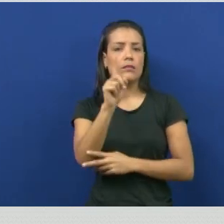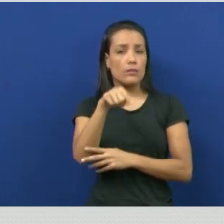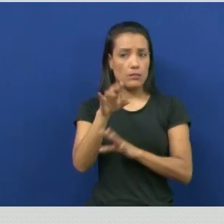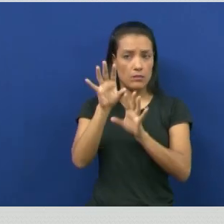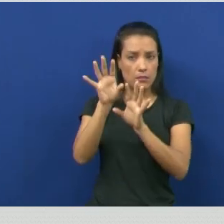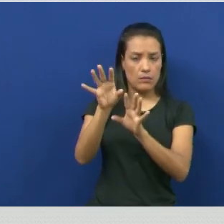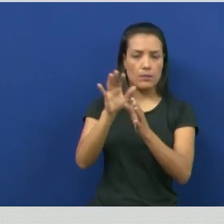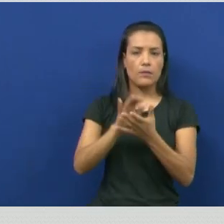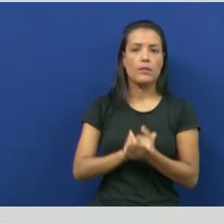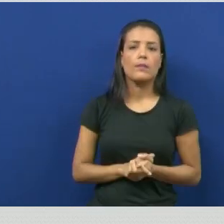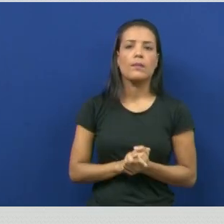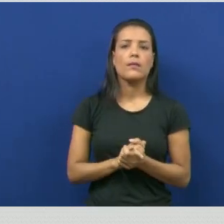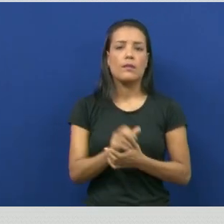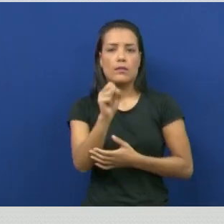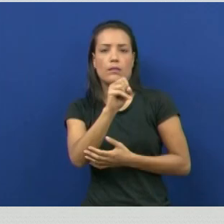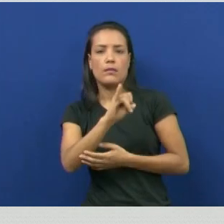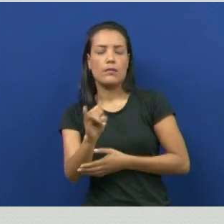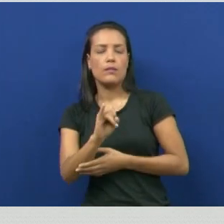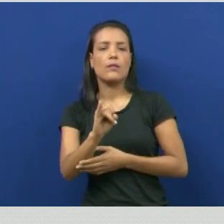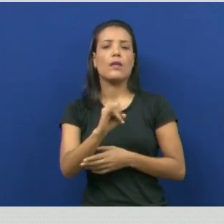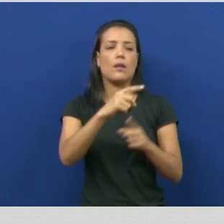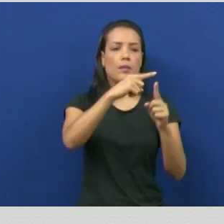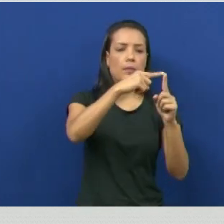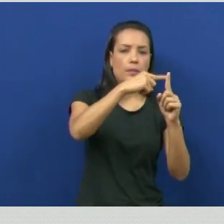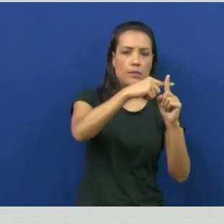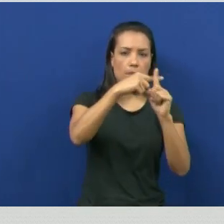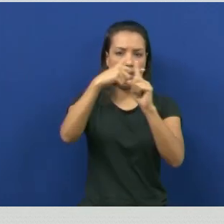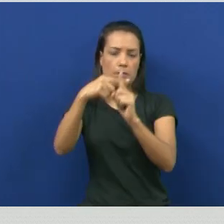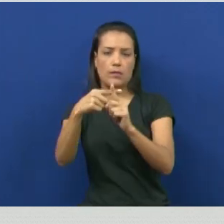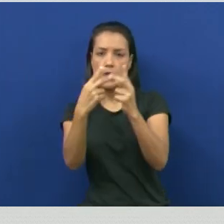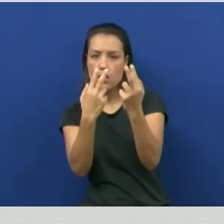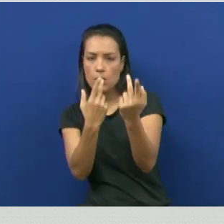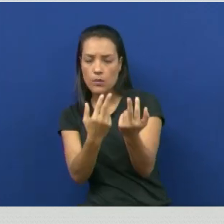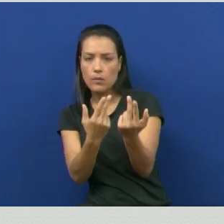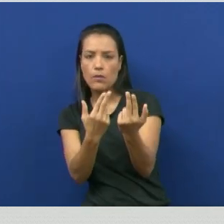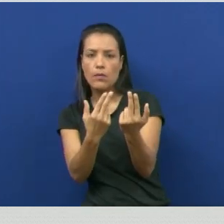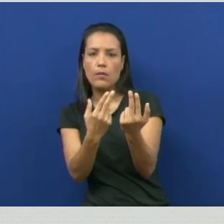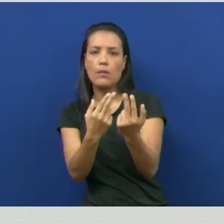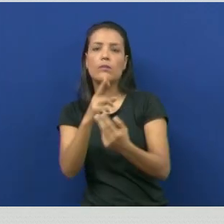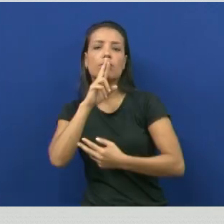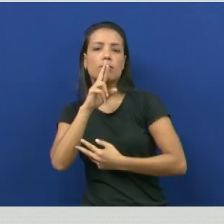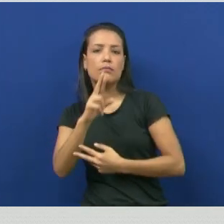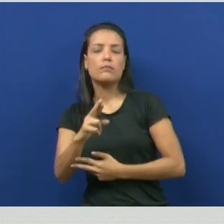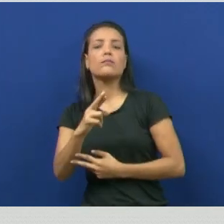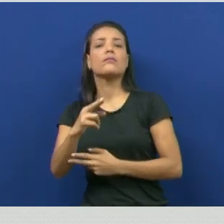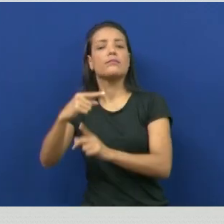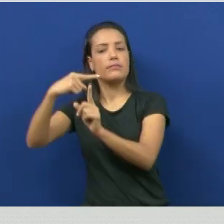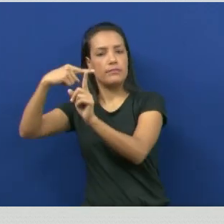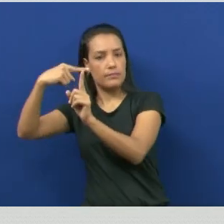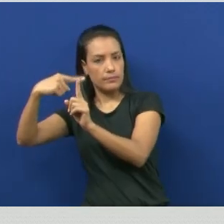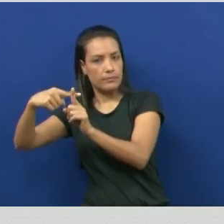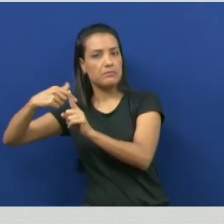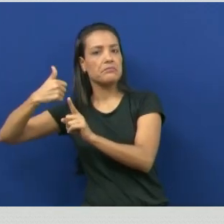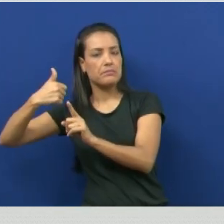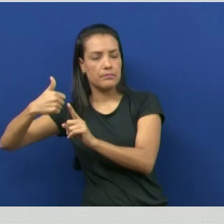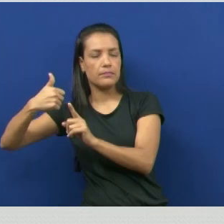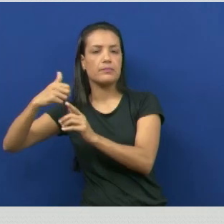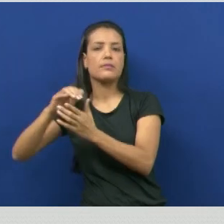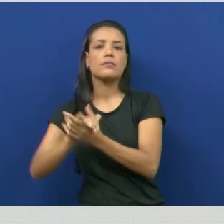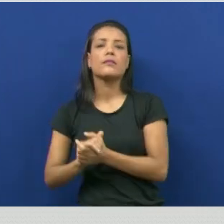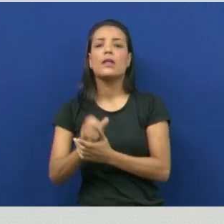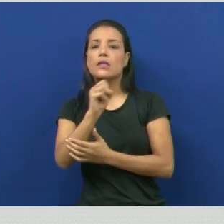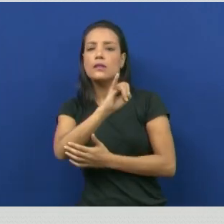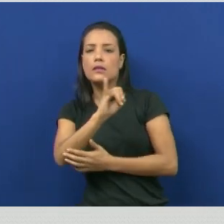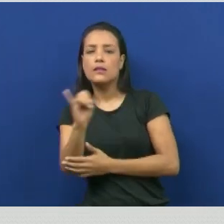Quando eu tenho sinais iguais, eu vou ter o resultado positivo. Quando eu tenho sinais